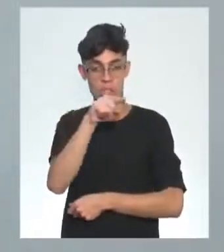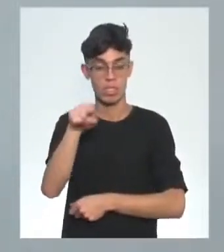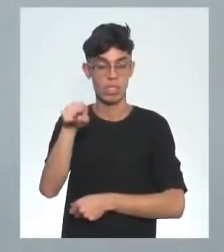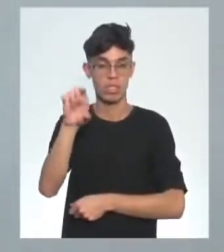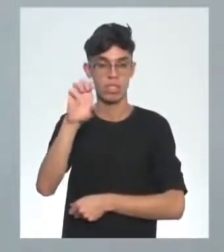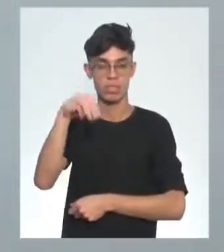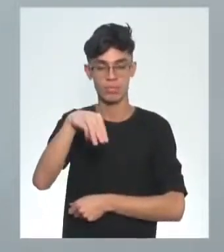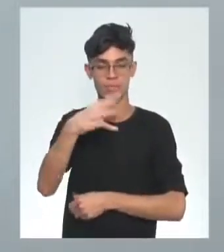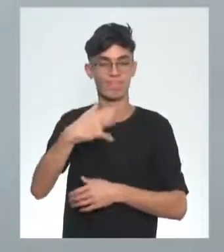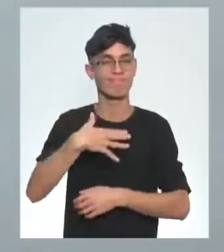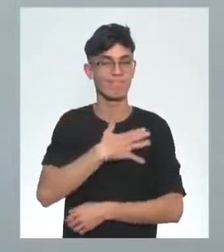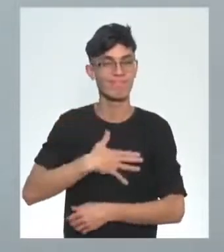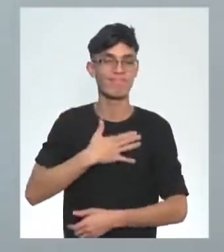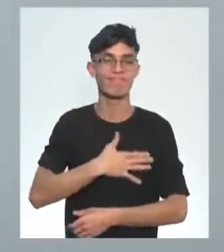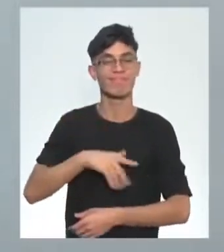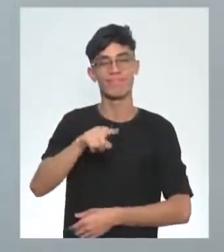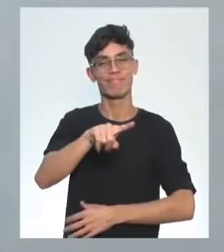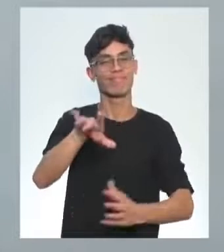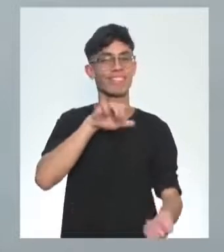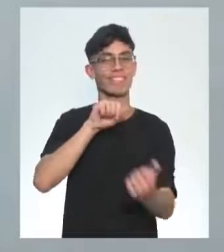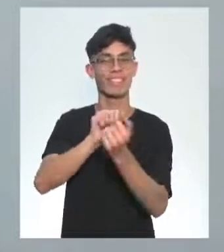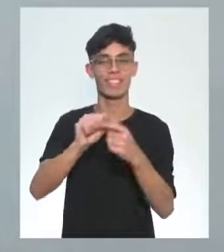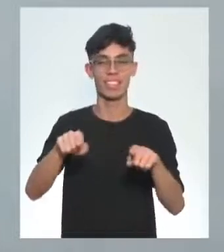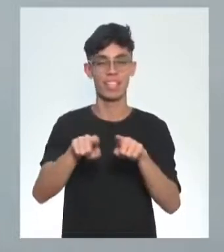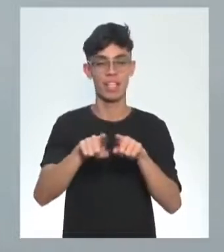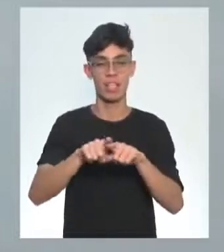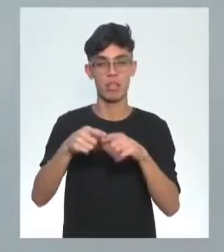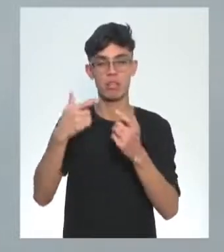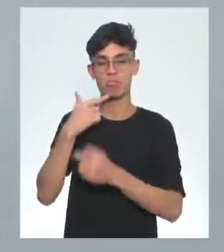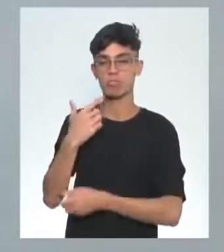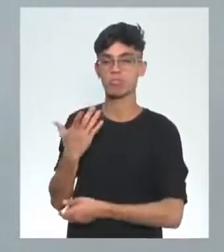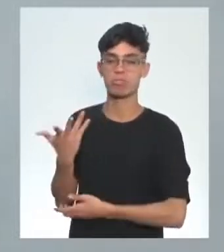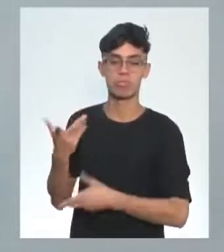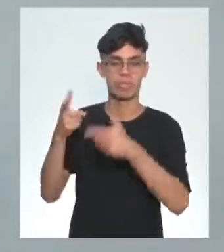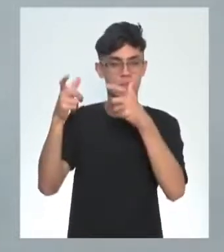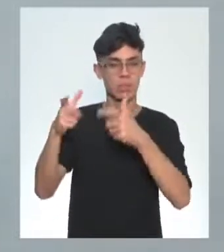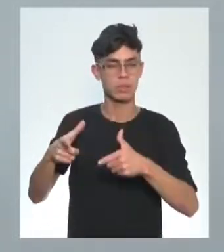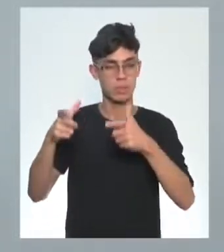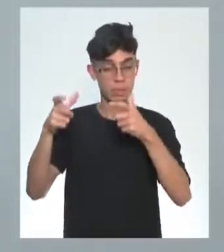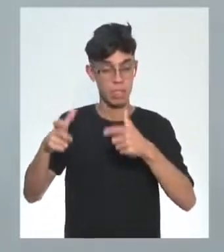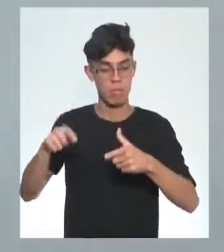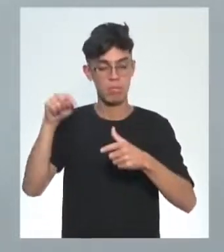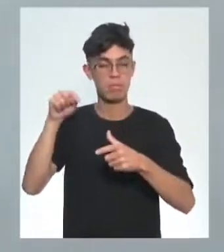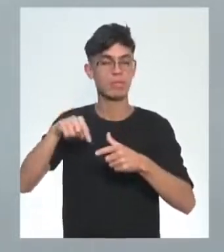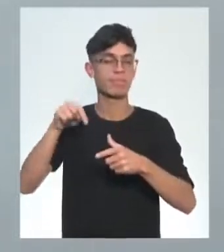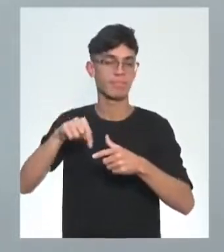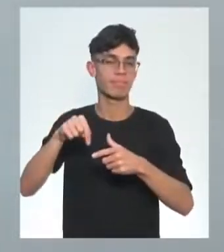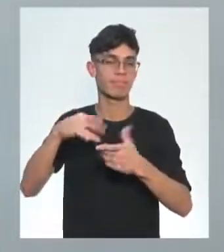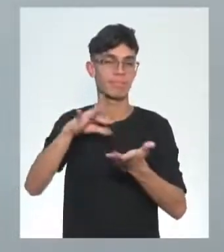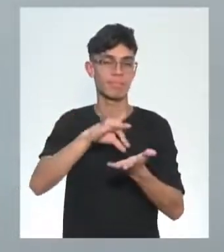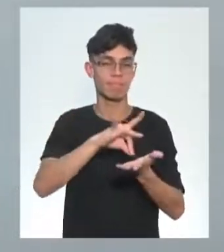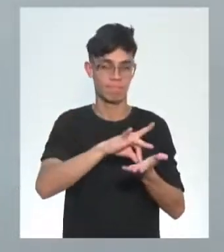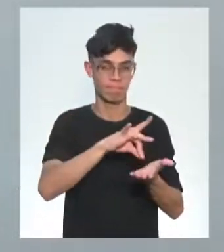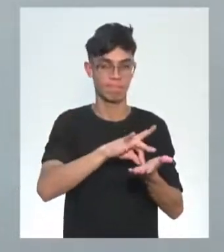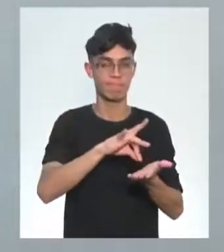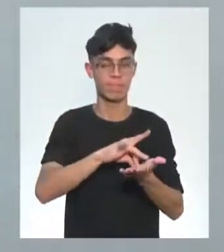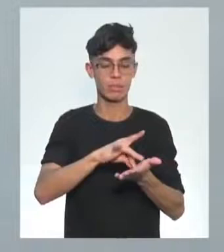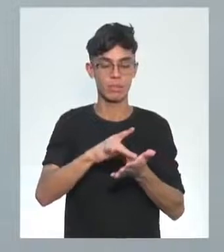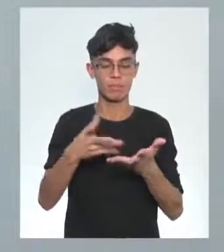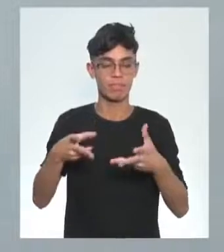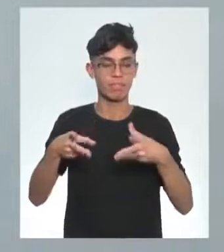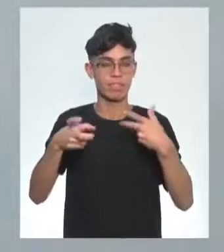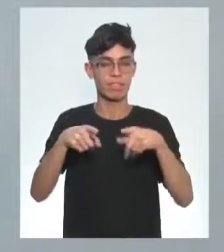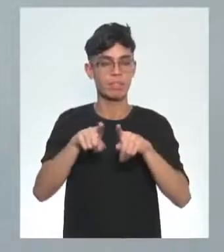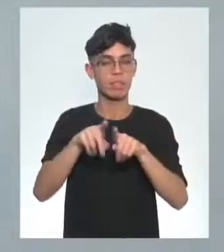lá com a gente. E vamos de aula hoje, Eternizando Lugares, com o professor Mauro Marcel. Oi,